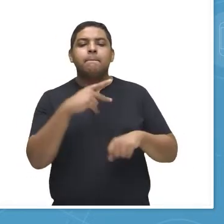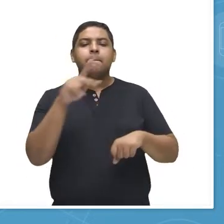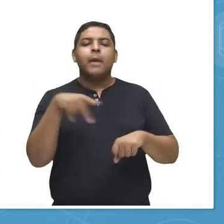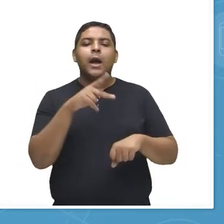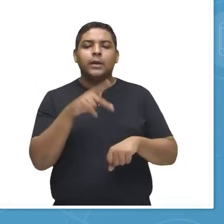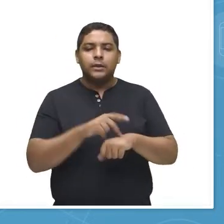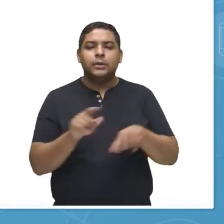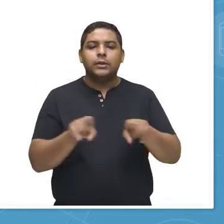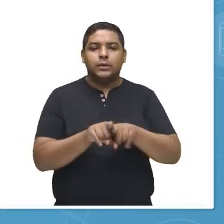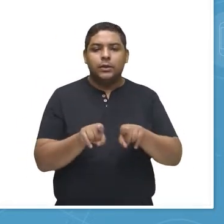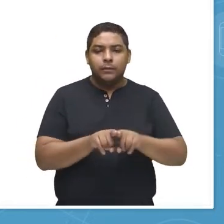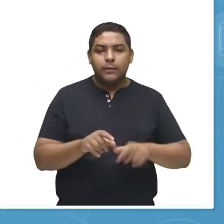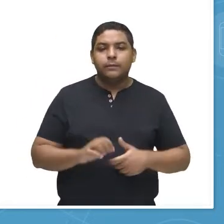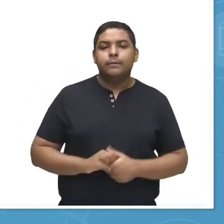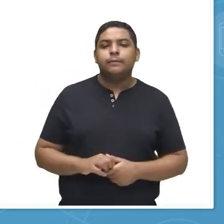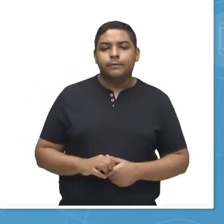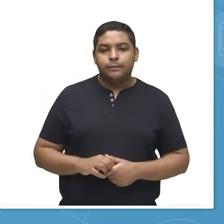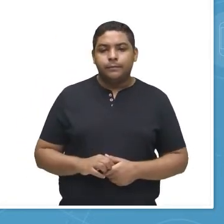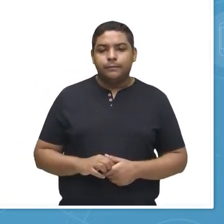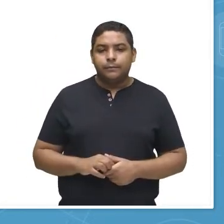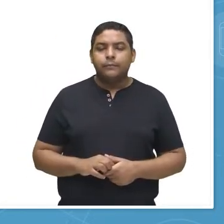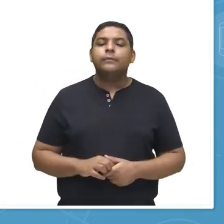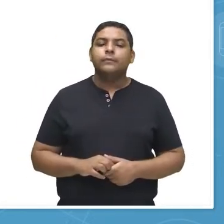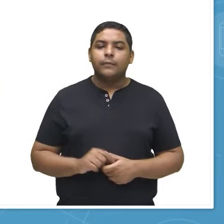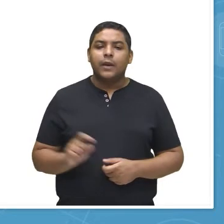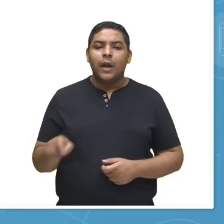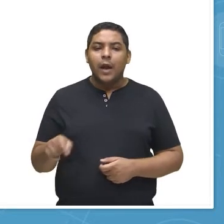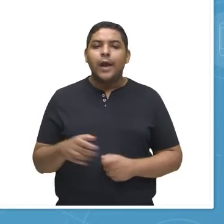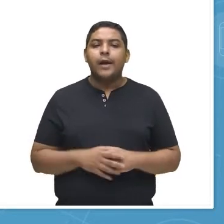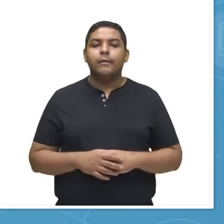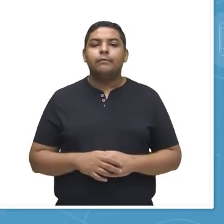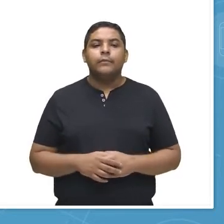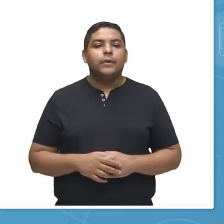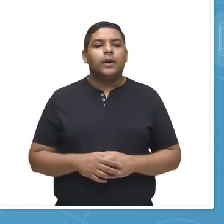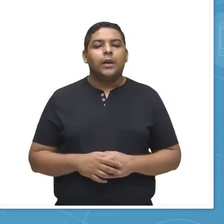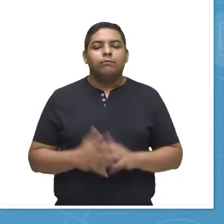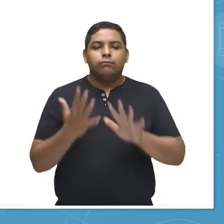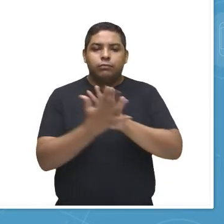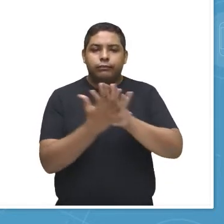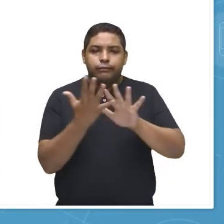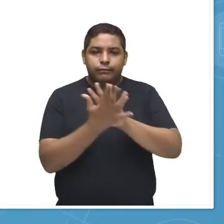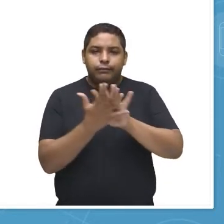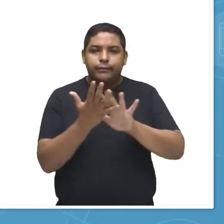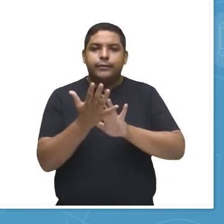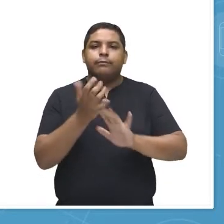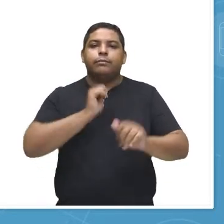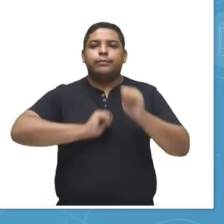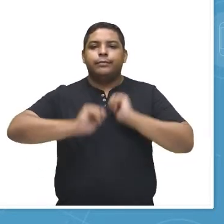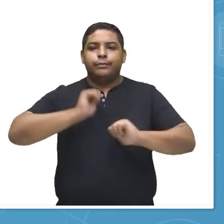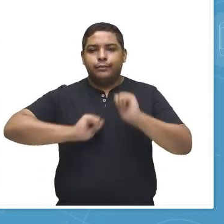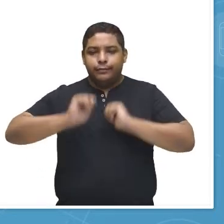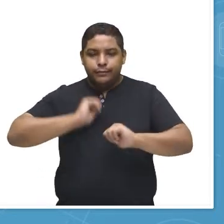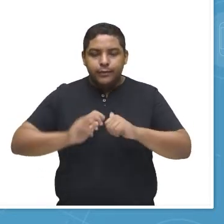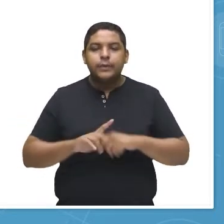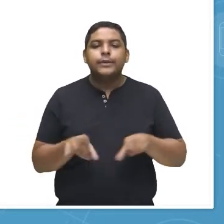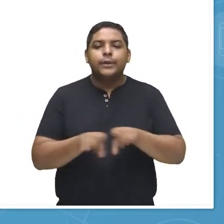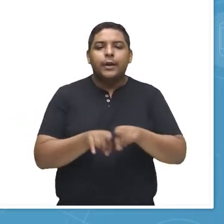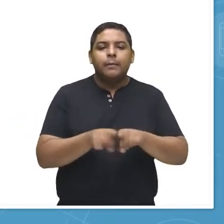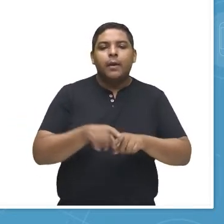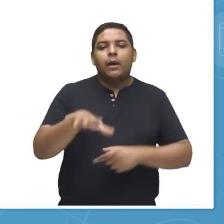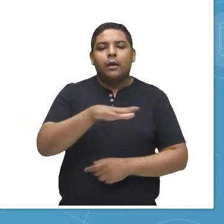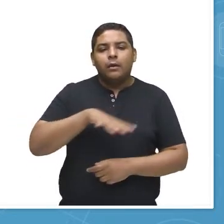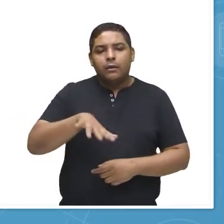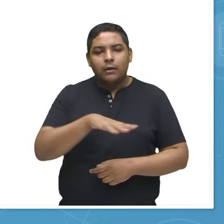escala global. São centros nervosos do espaço mundial. Tá? Assim,